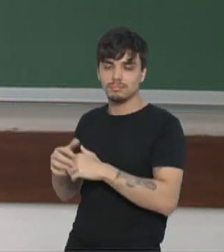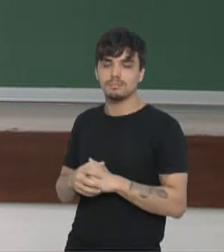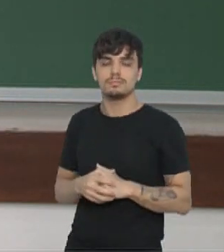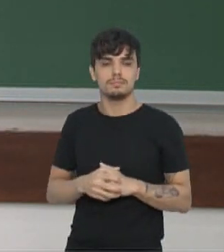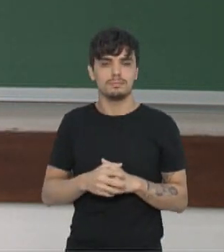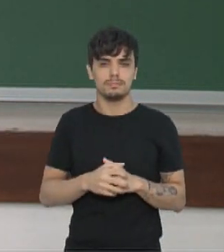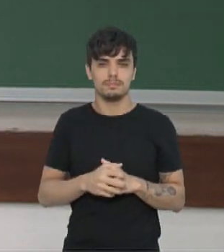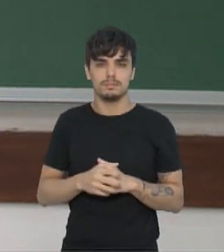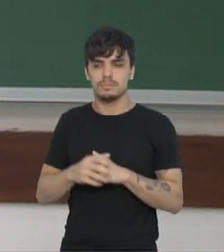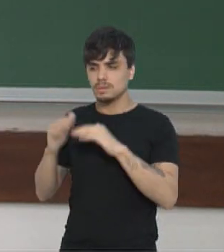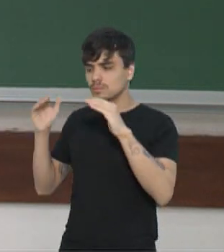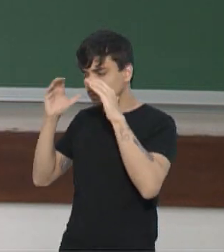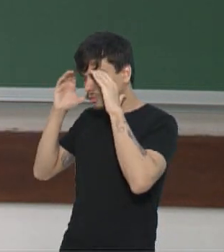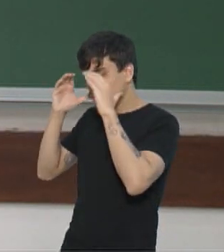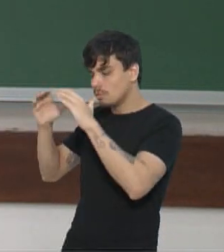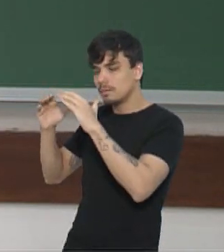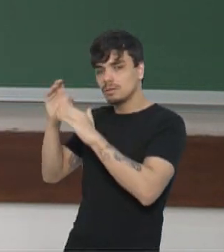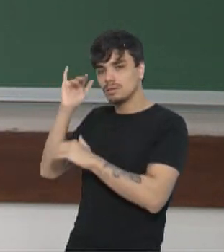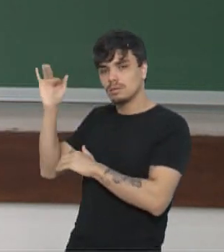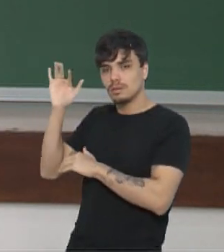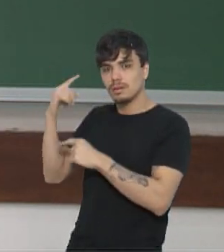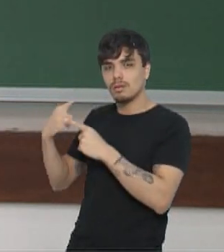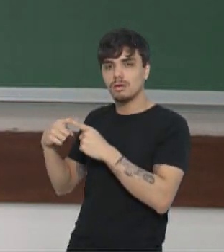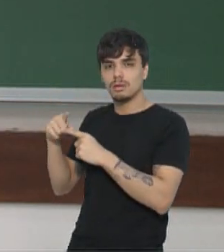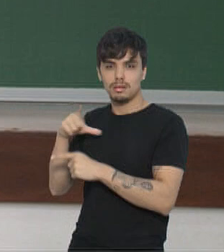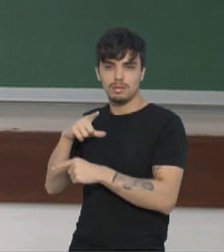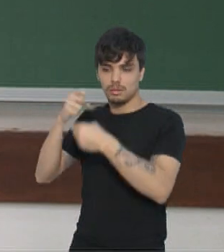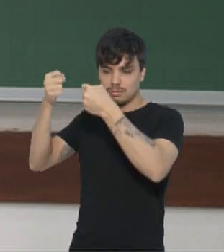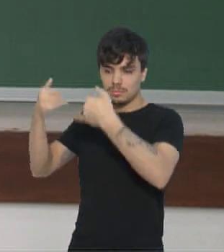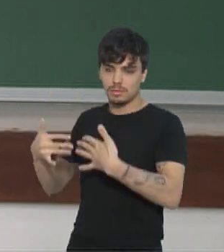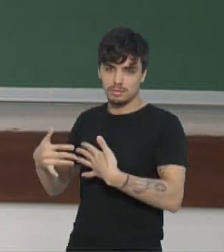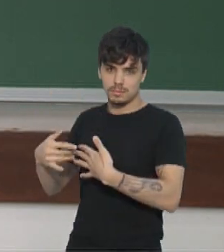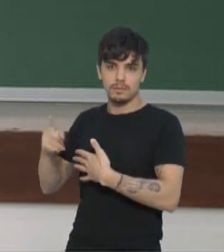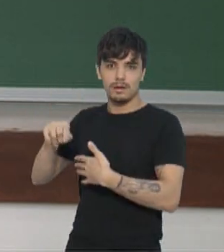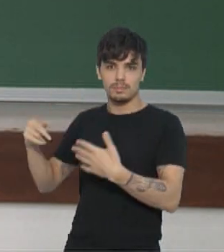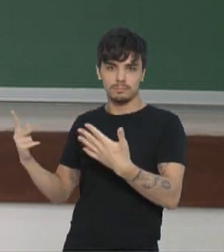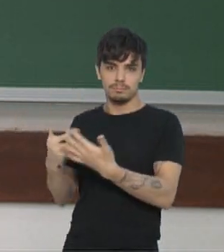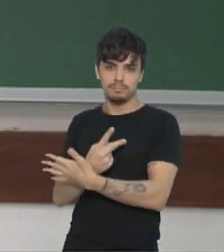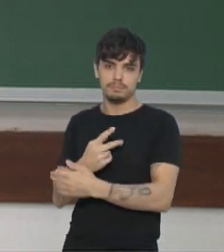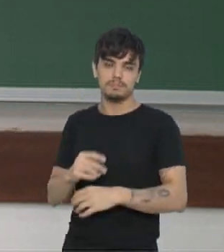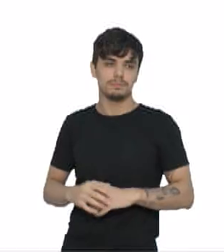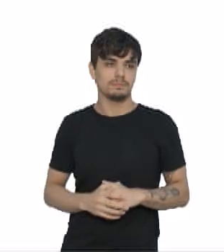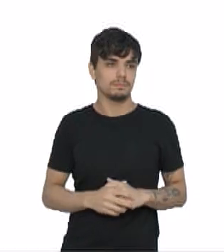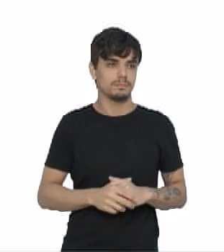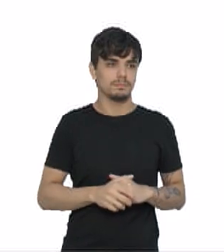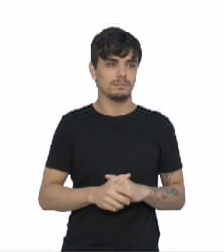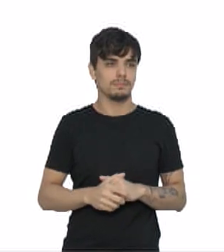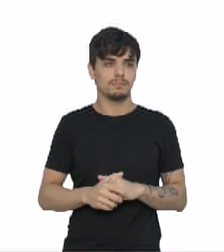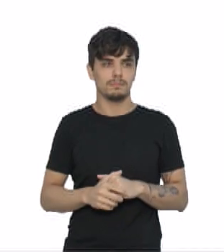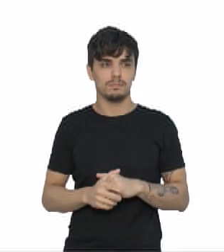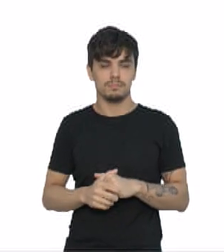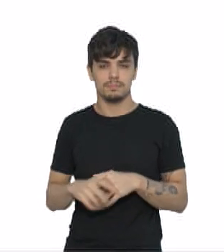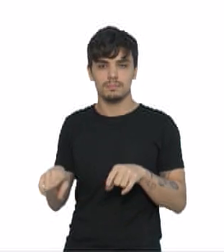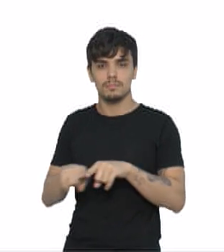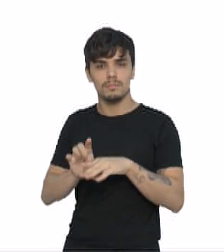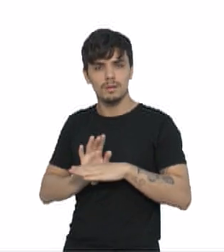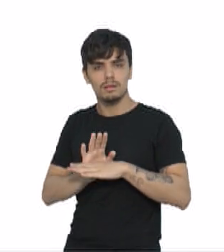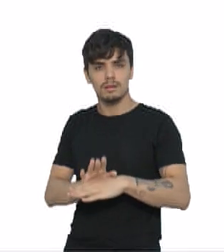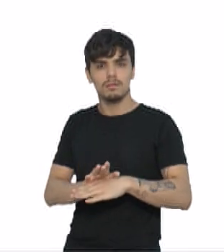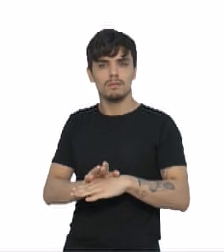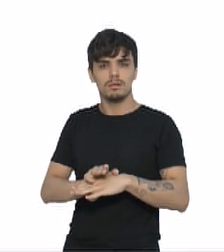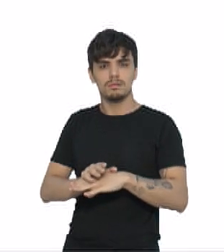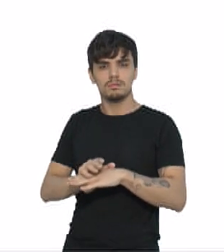não está obedecendo a teoria, só tem uma explicação. A teoria está errada. E aí defende que o universo tinha